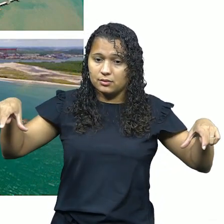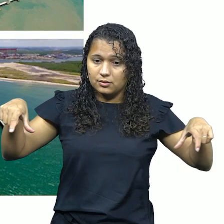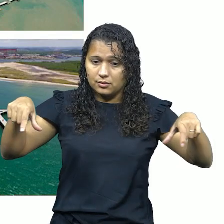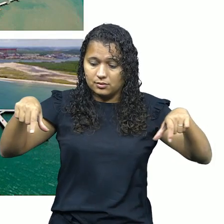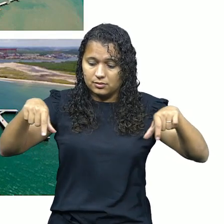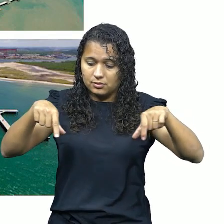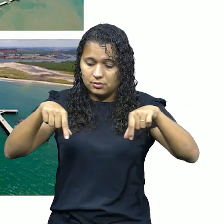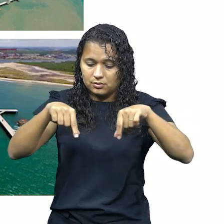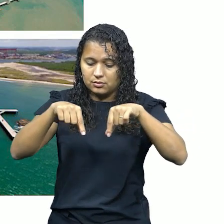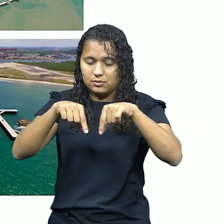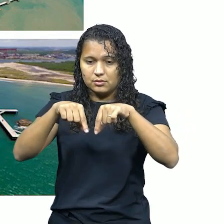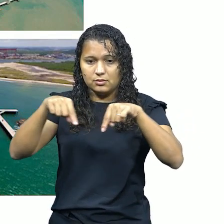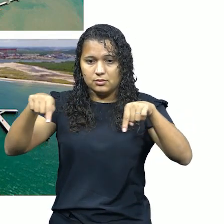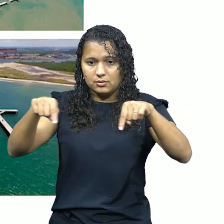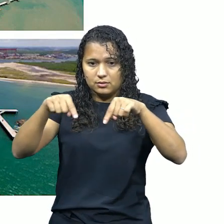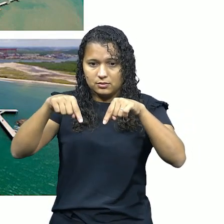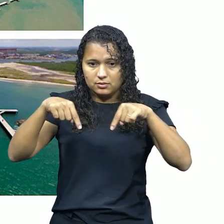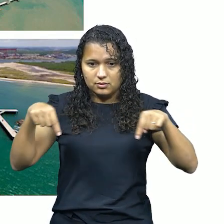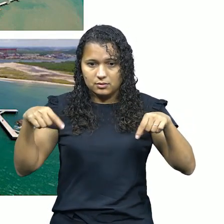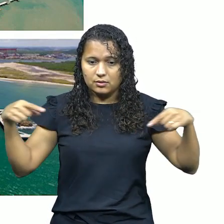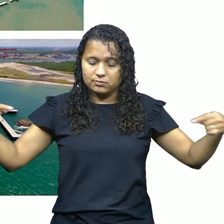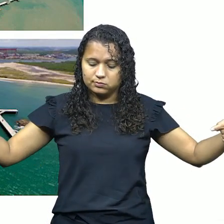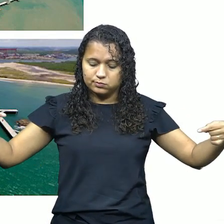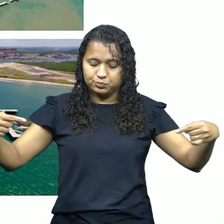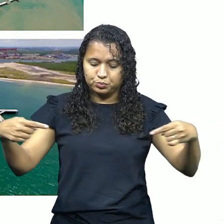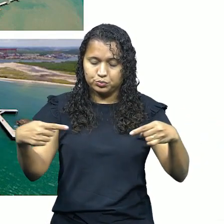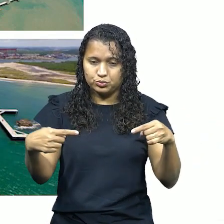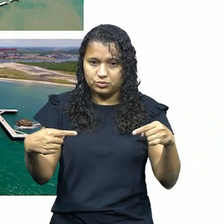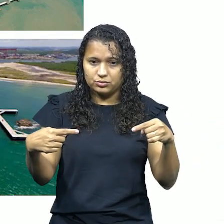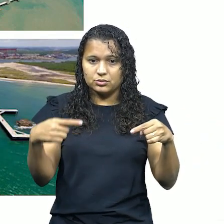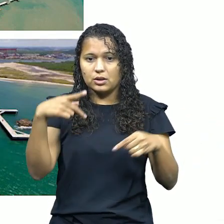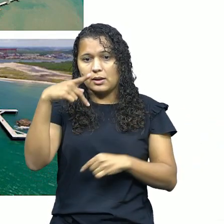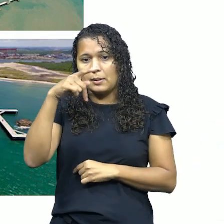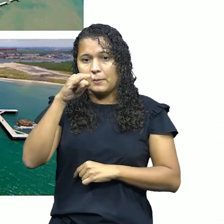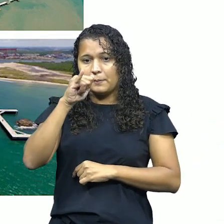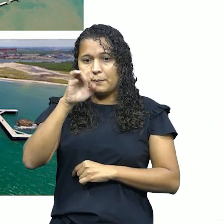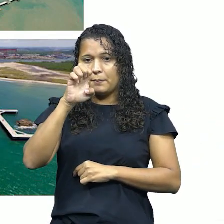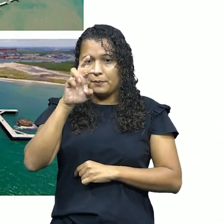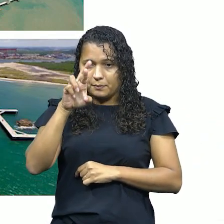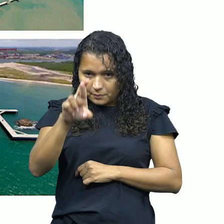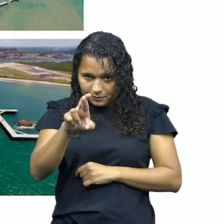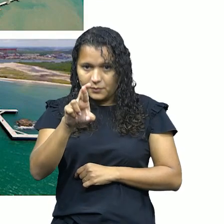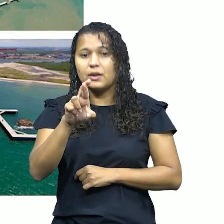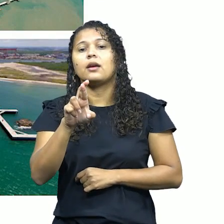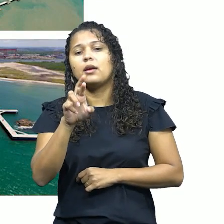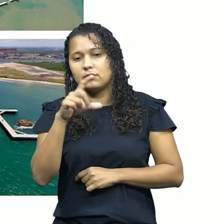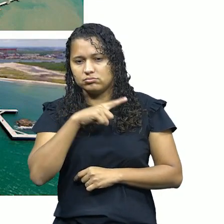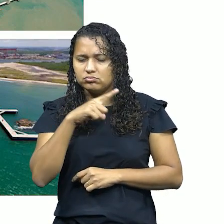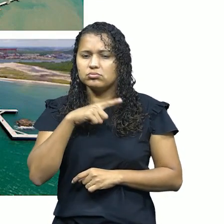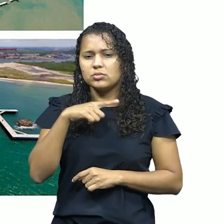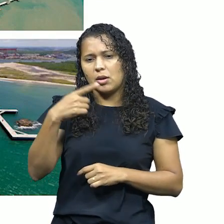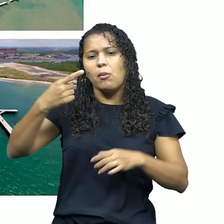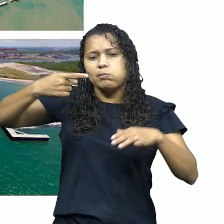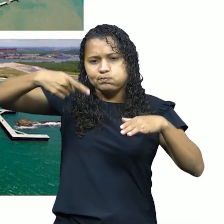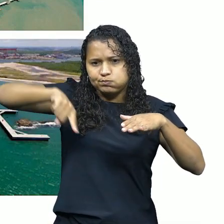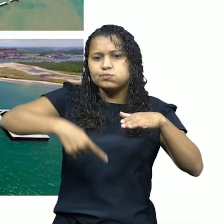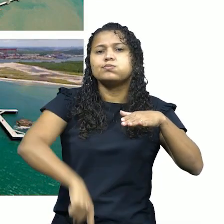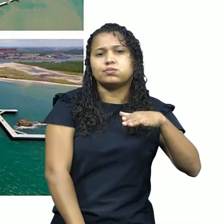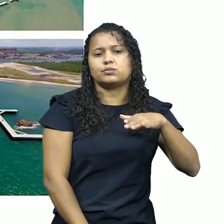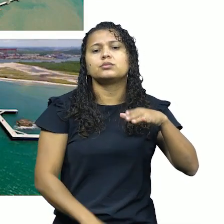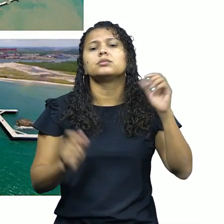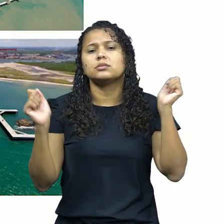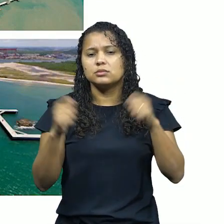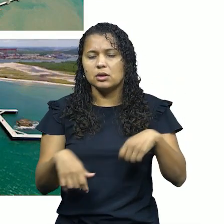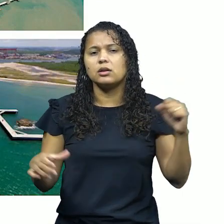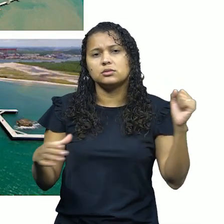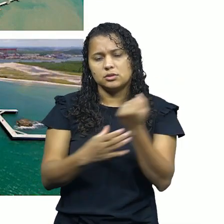estrutura indo direto ao mar. Então, esse é o pier, que normalmente ele está numa condição mais profunda para